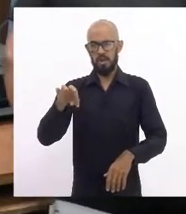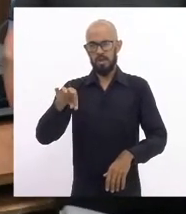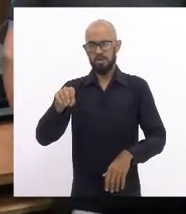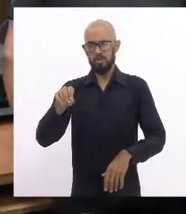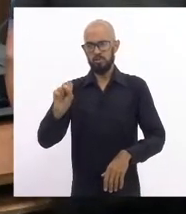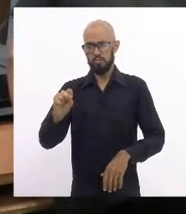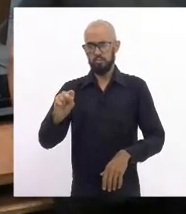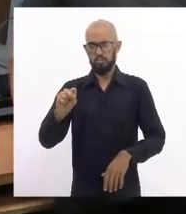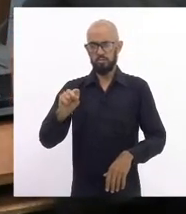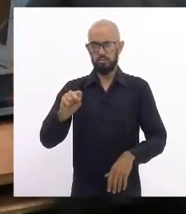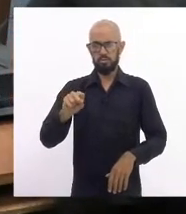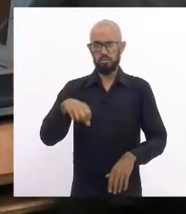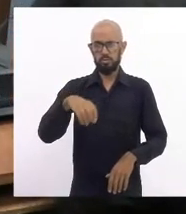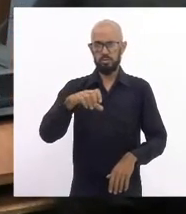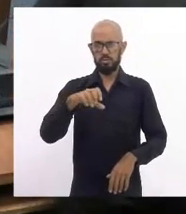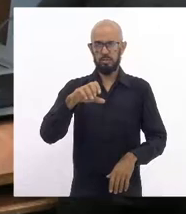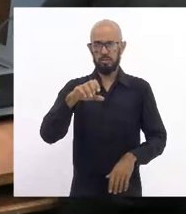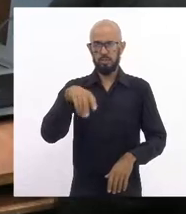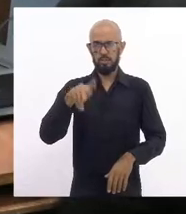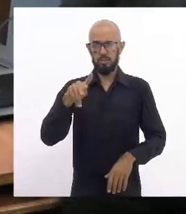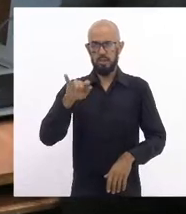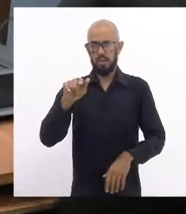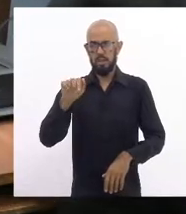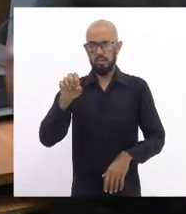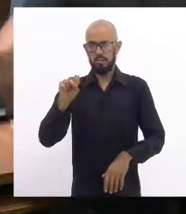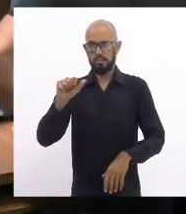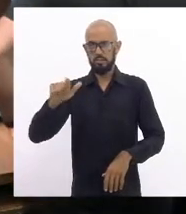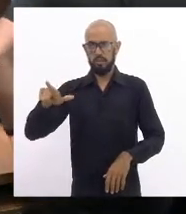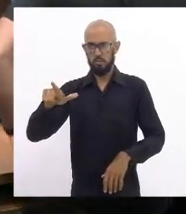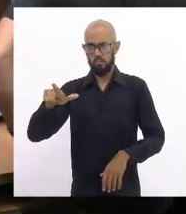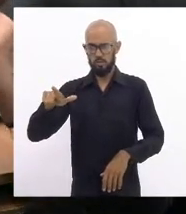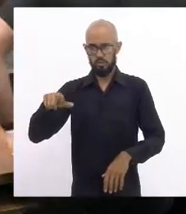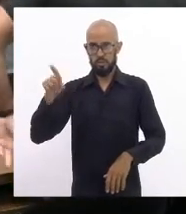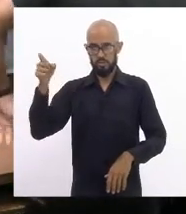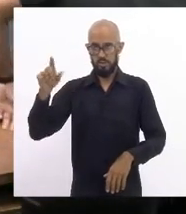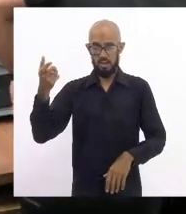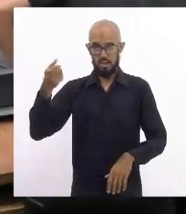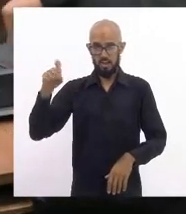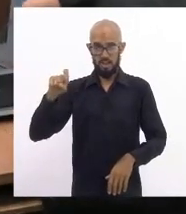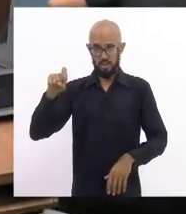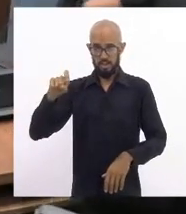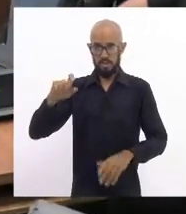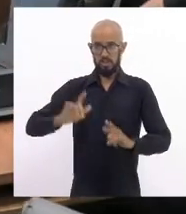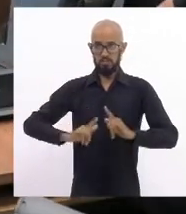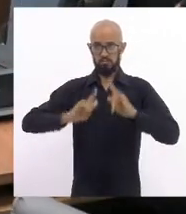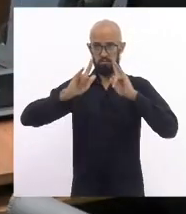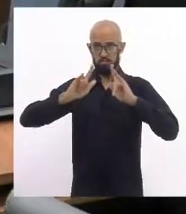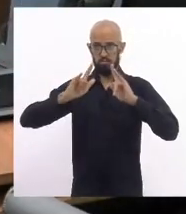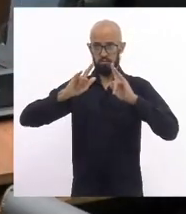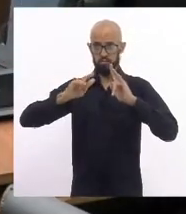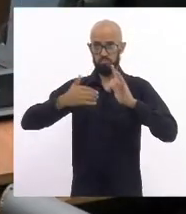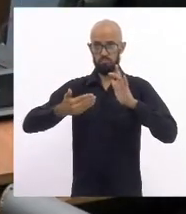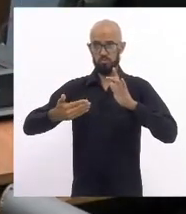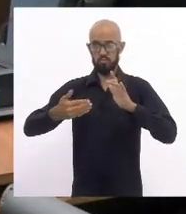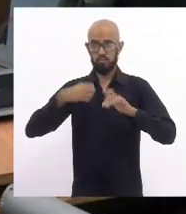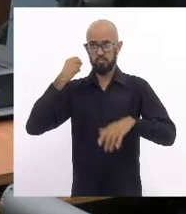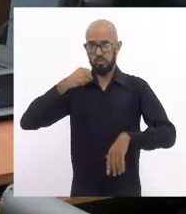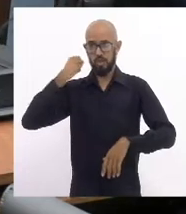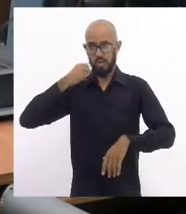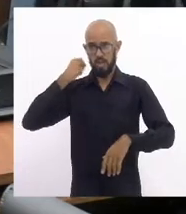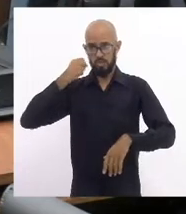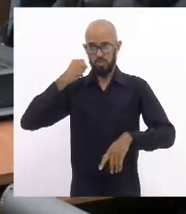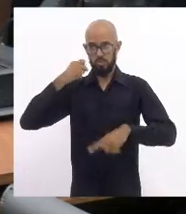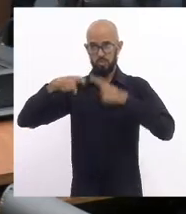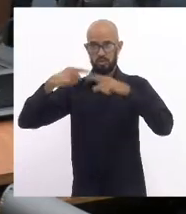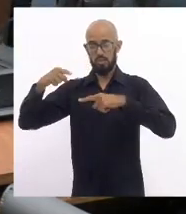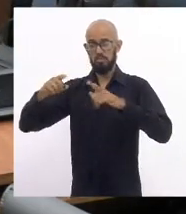onde foi o Palácio Monroe, que era a sede do Senado Federal, logo depois ali do prédio do Odeon,